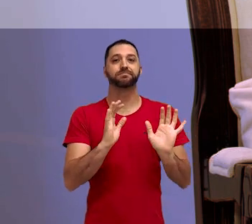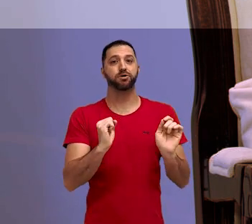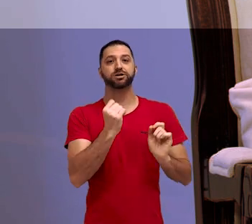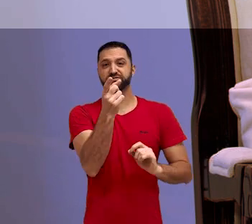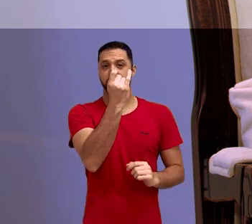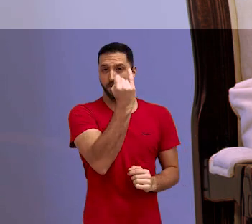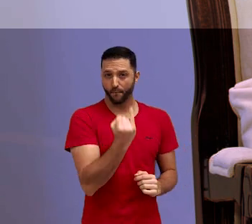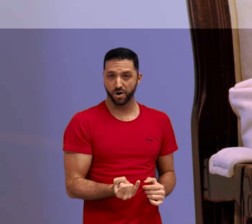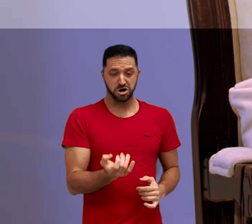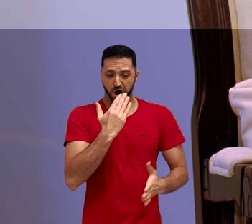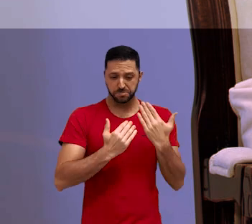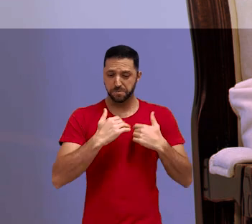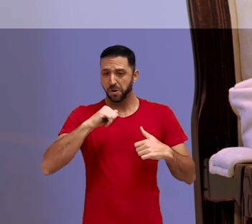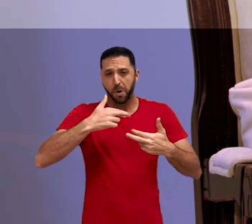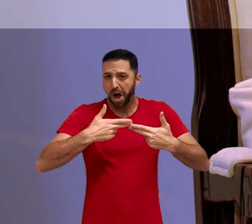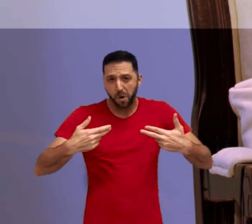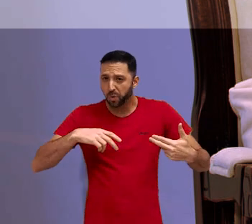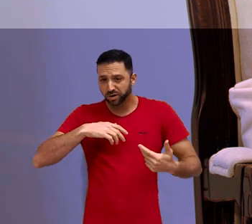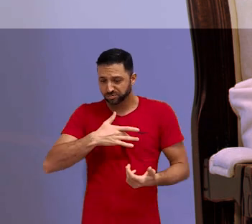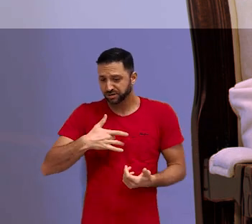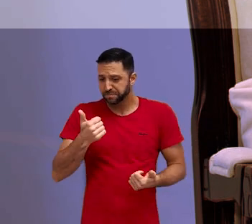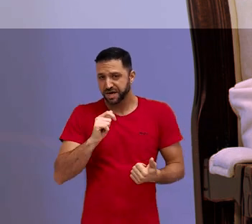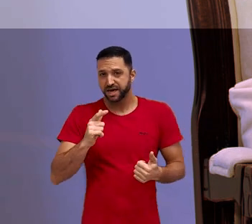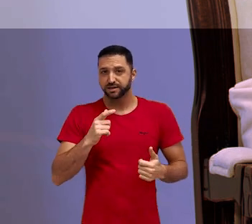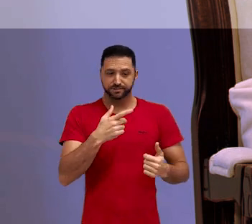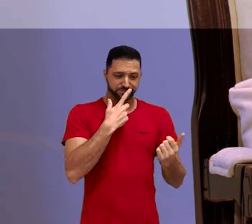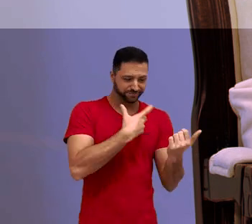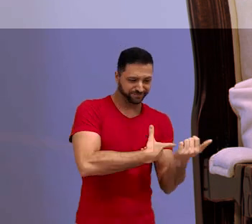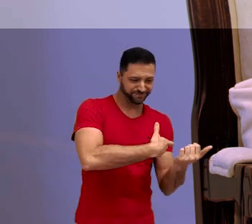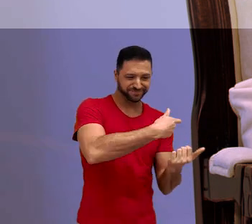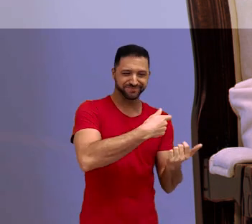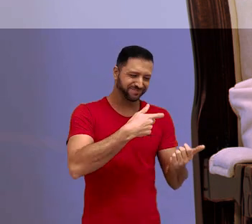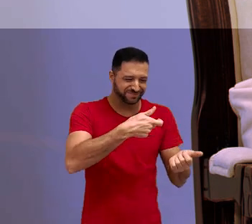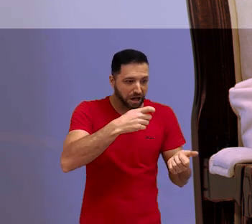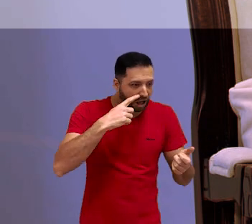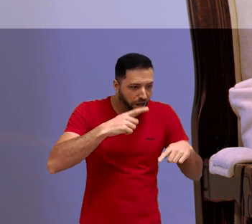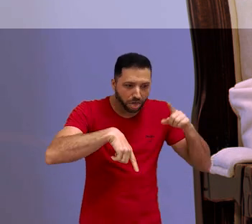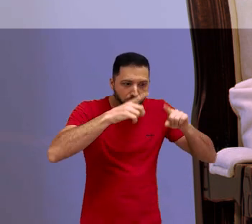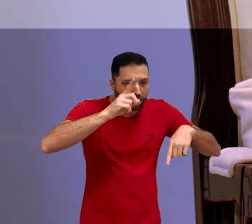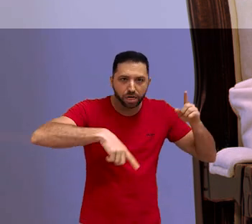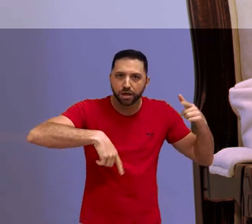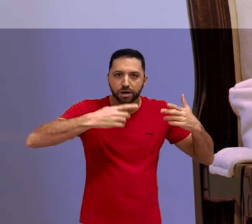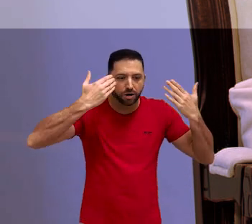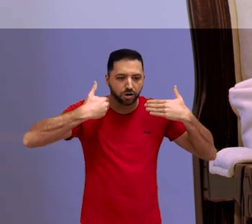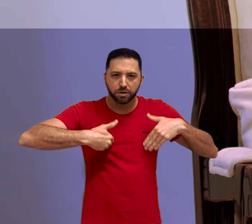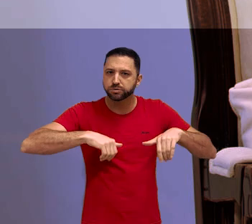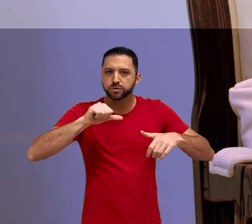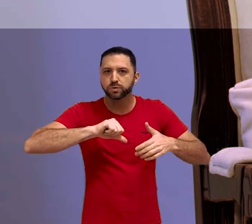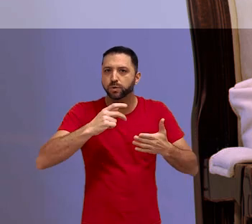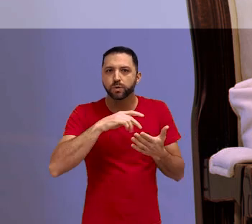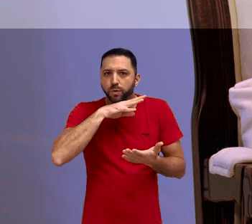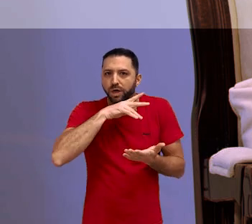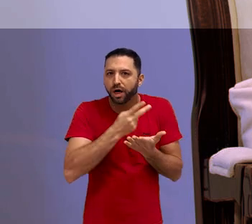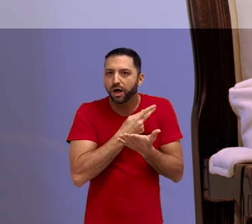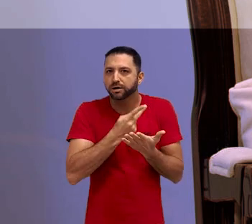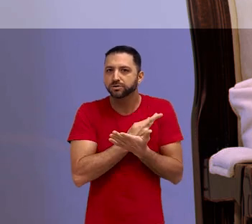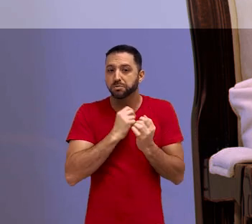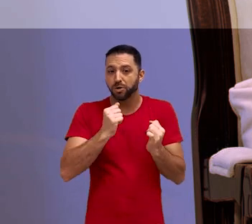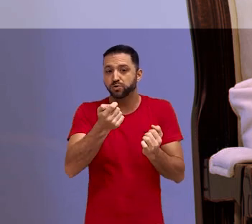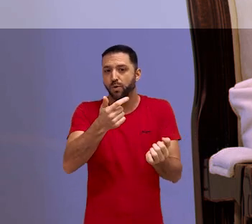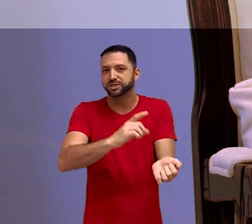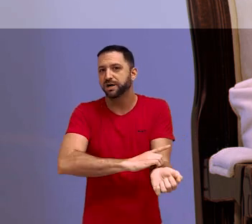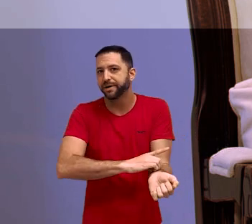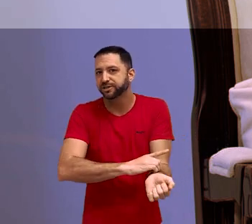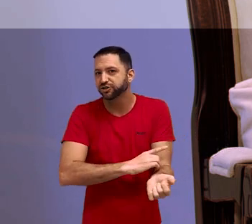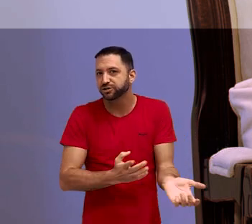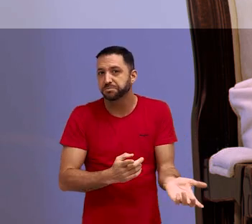uma magrinha que come super mal. Ah, você pode ser uma magrinha que os teus exames estão todos alterados. Você